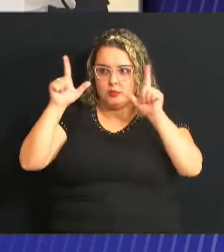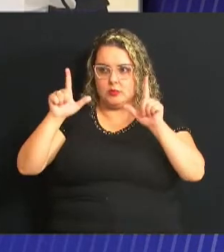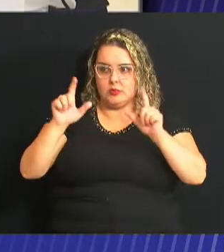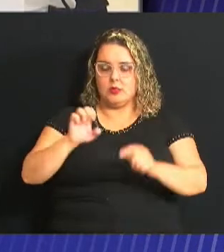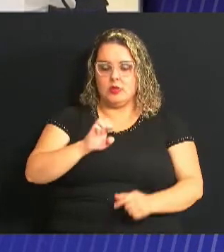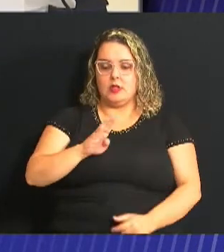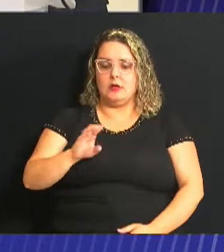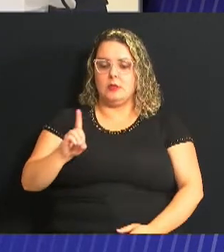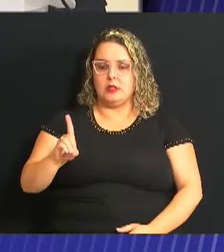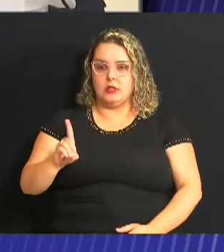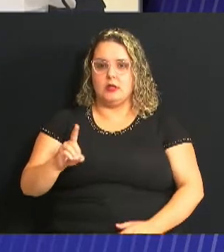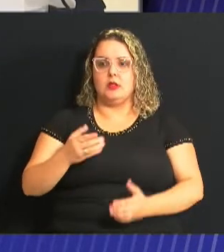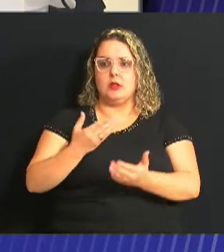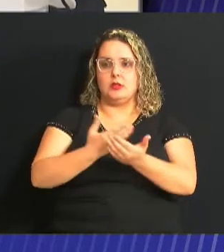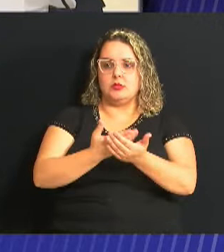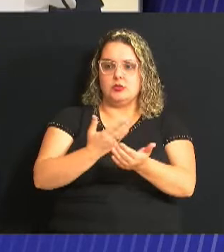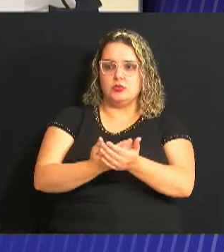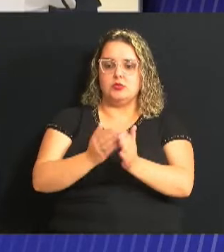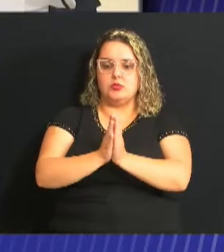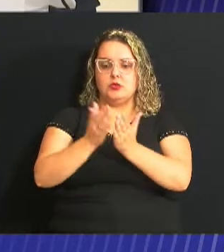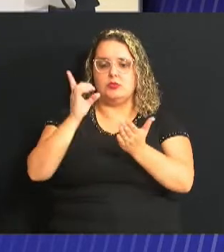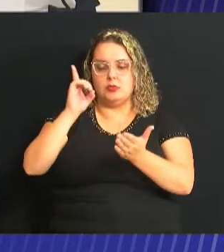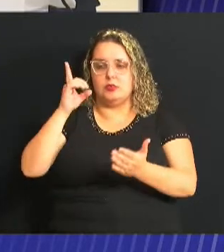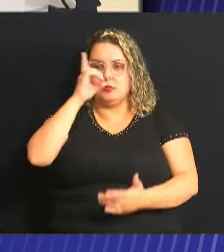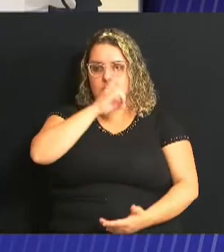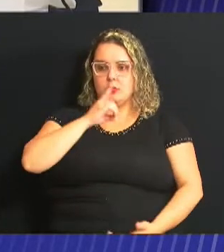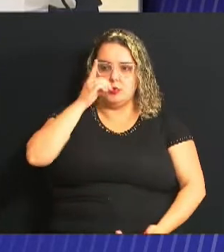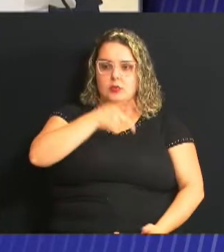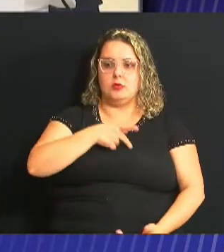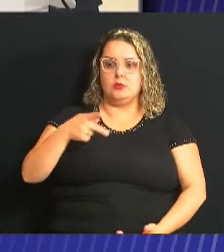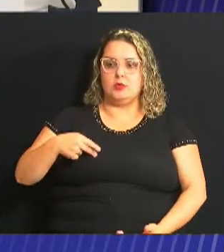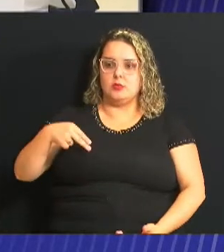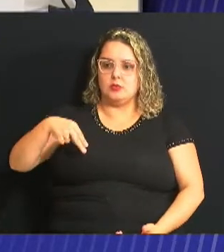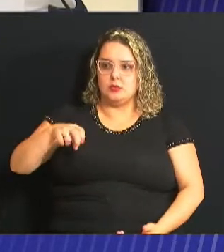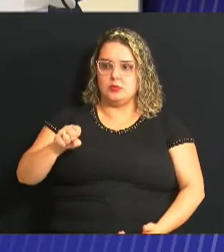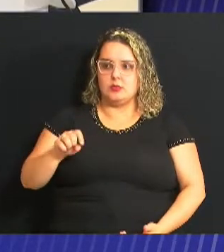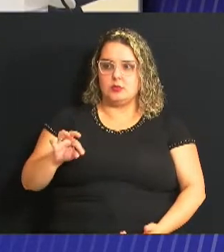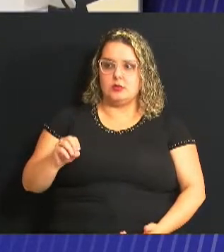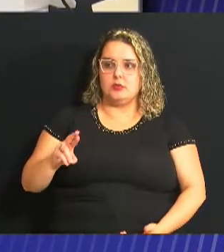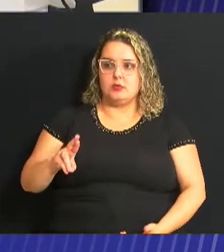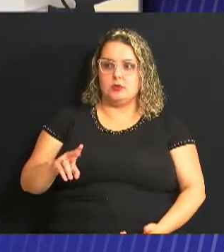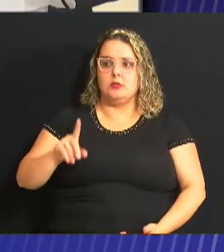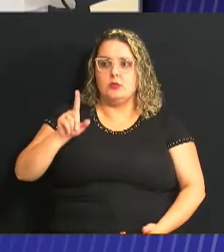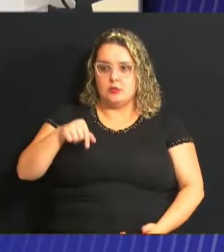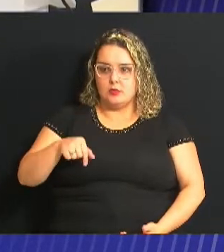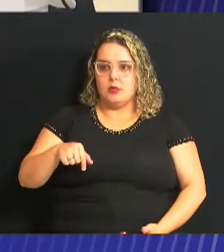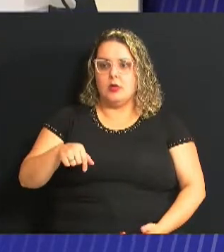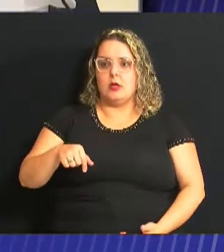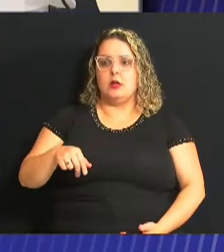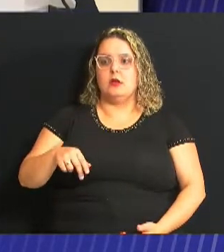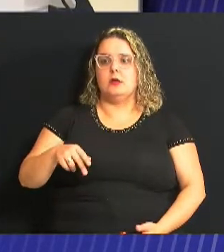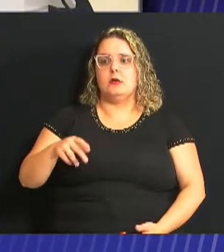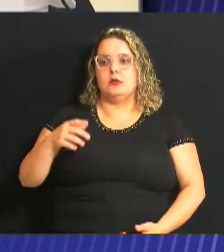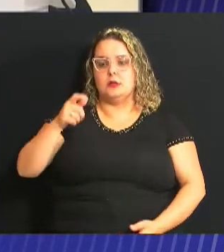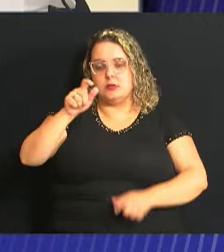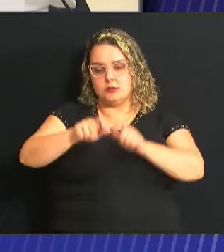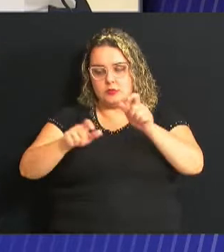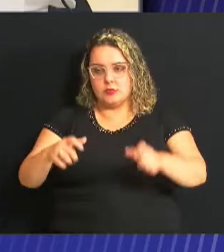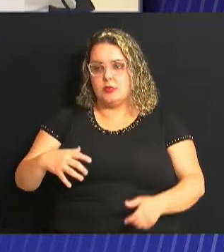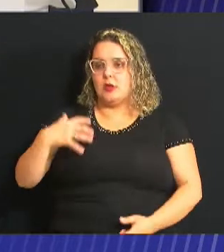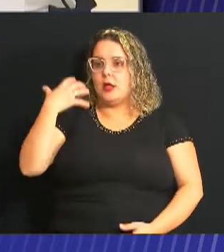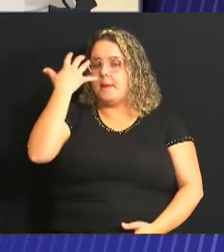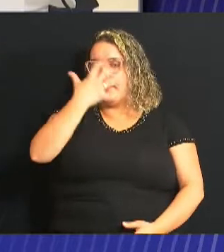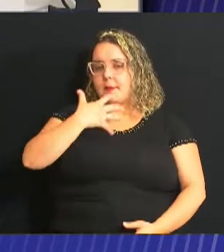Bíblica Dominical. E o pastor Nestor é uma das pessoas apaixonadas pela Escola